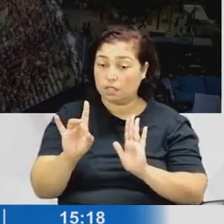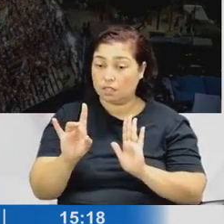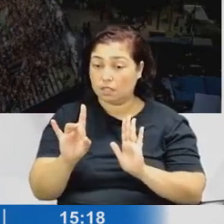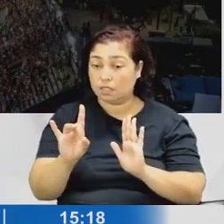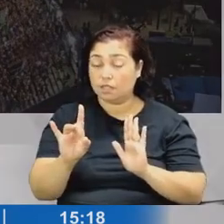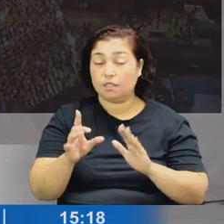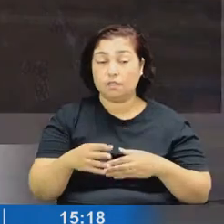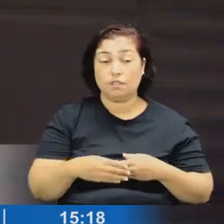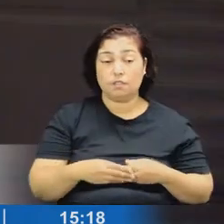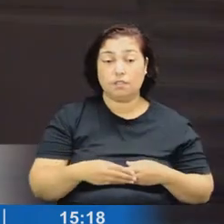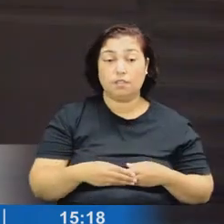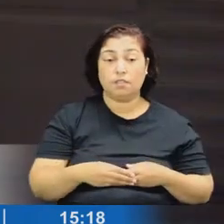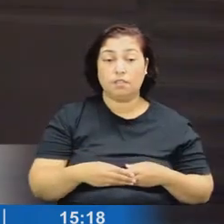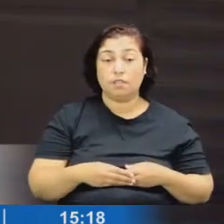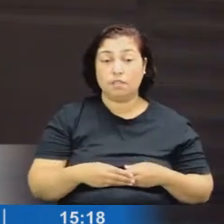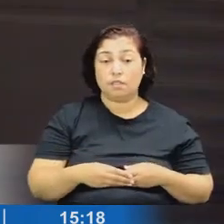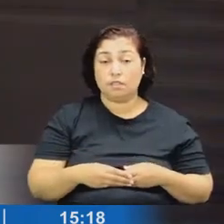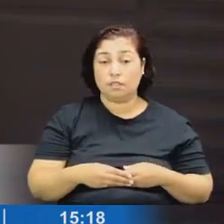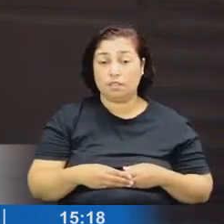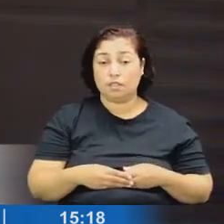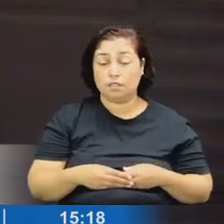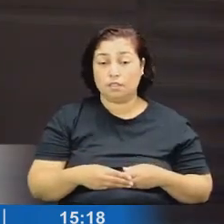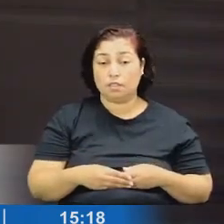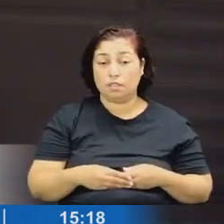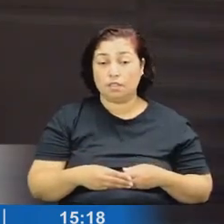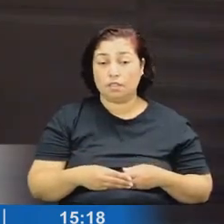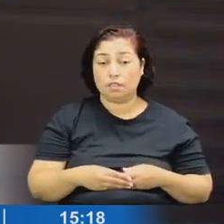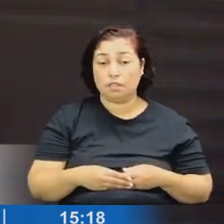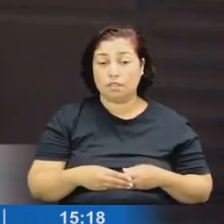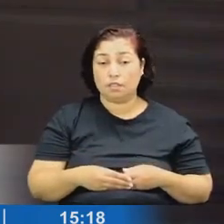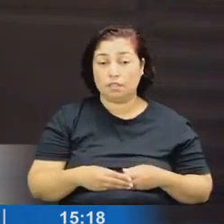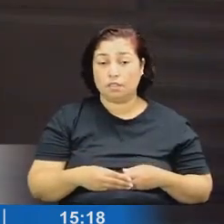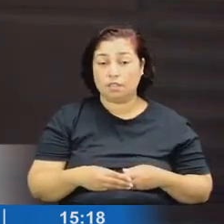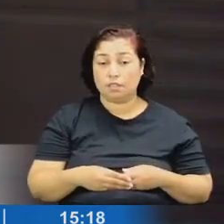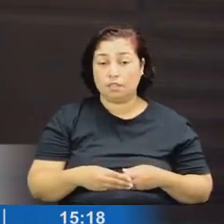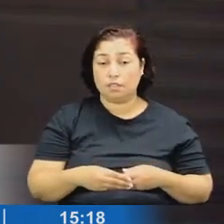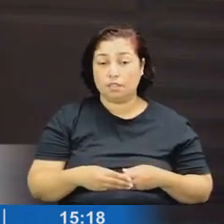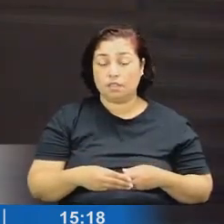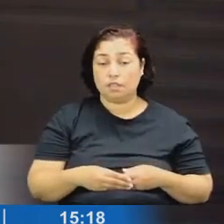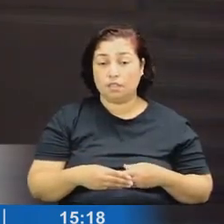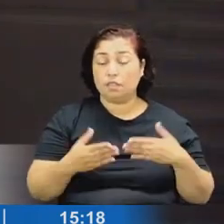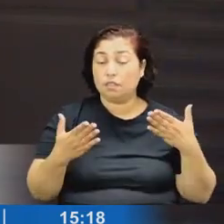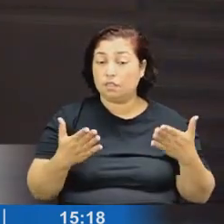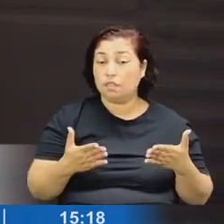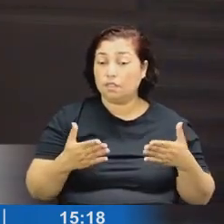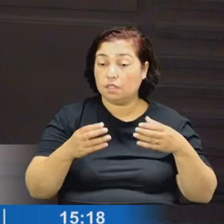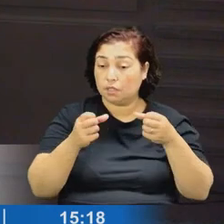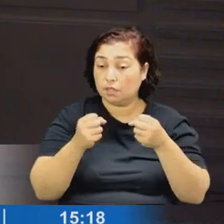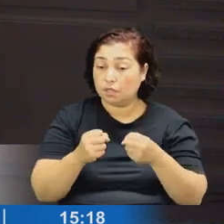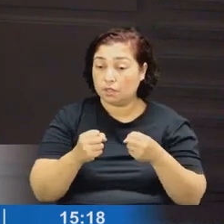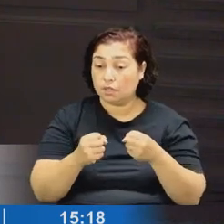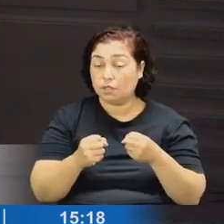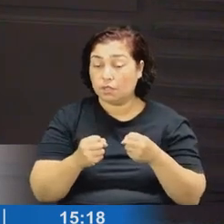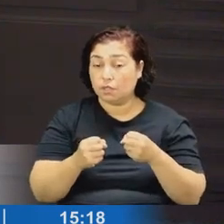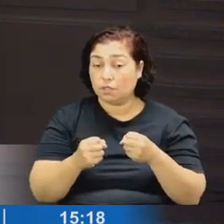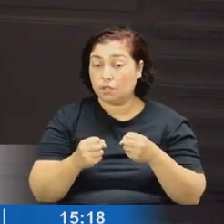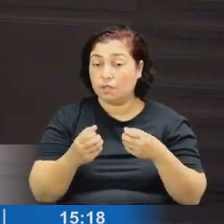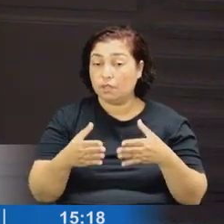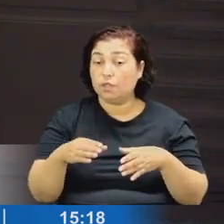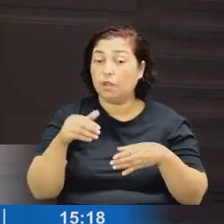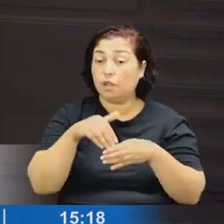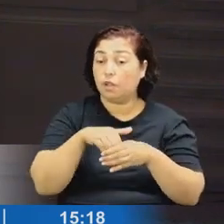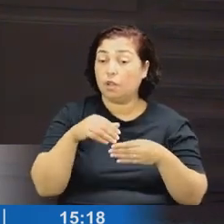o velho por cada etapa do carro alegórico ele é pode ser encarado como uma etapa eleitoral